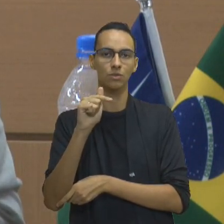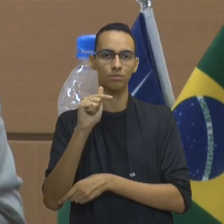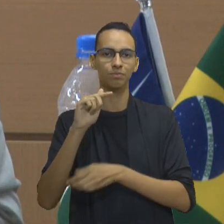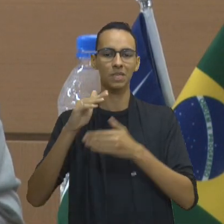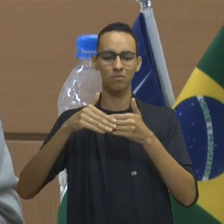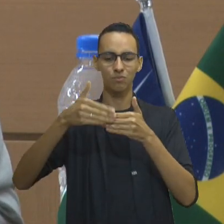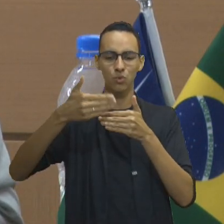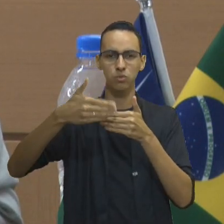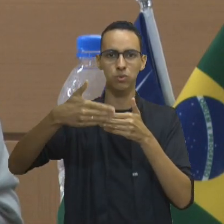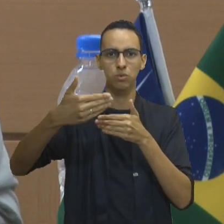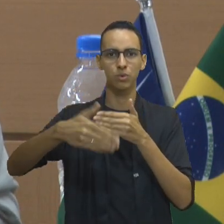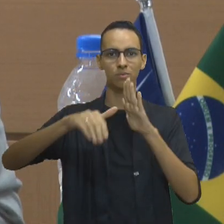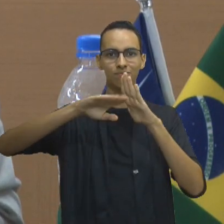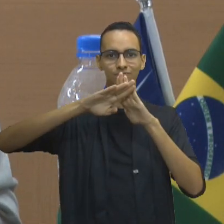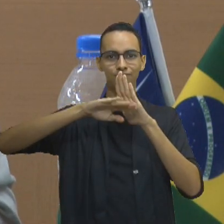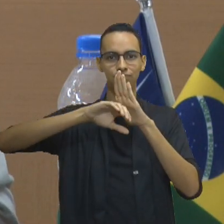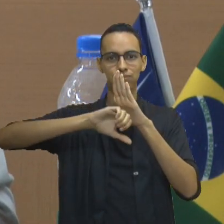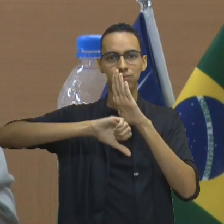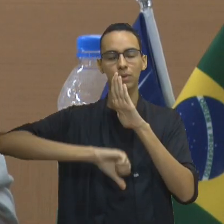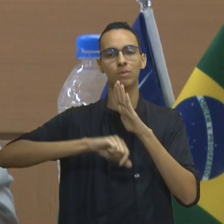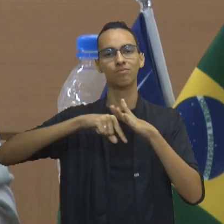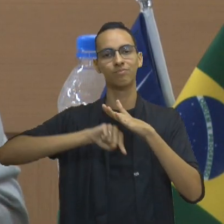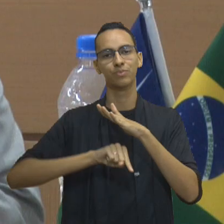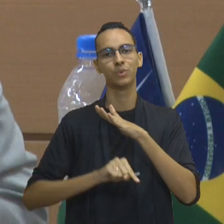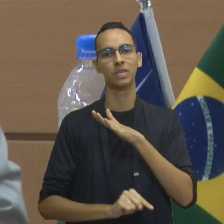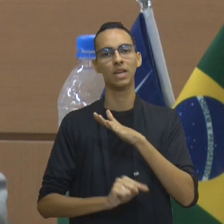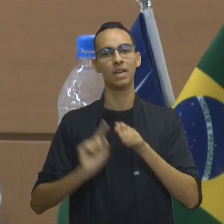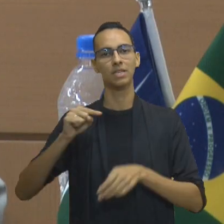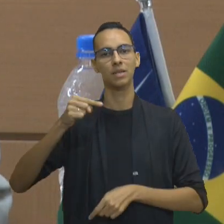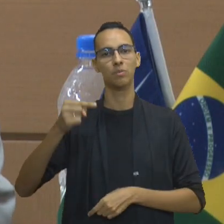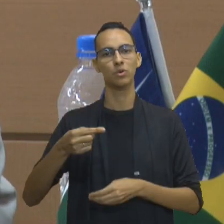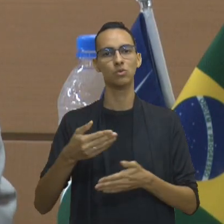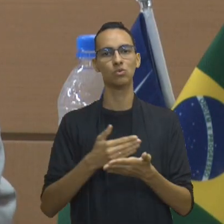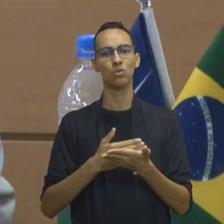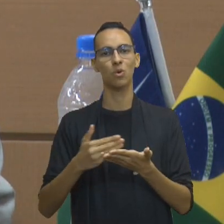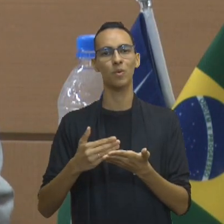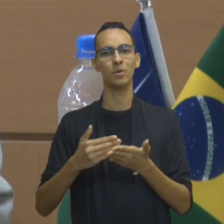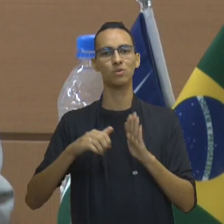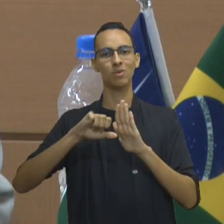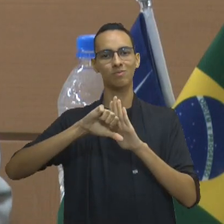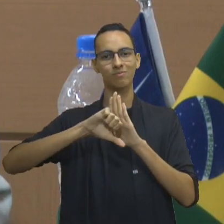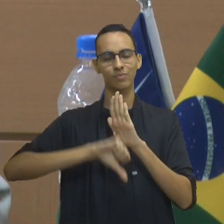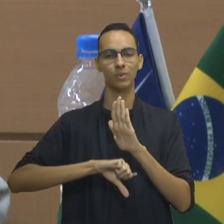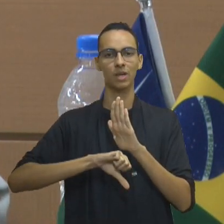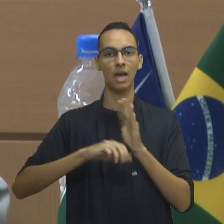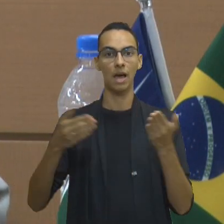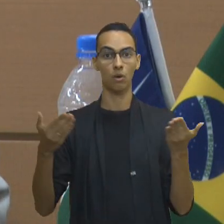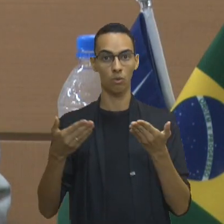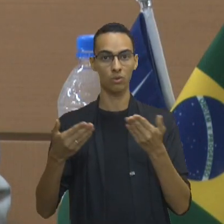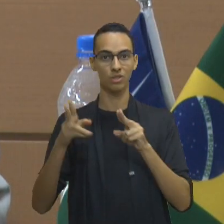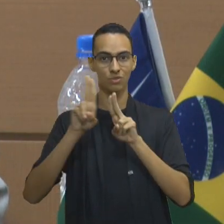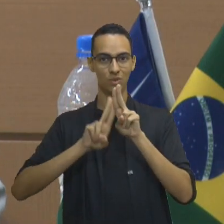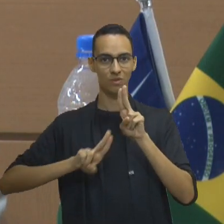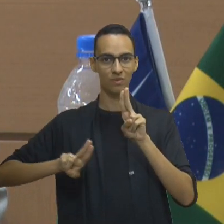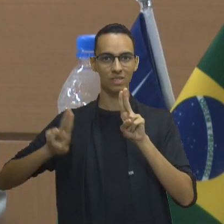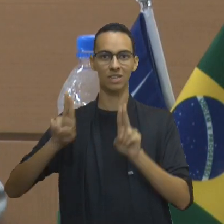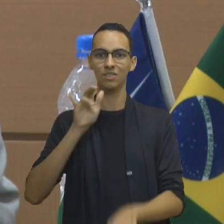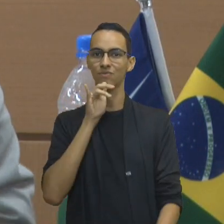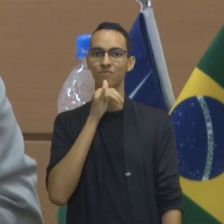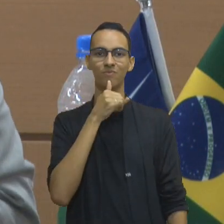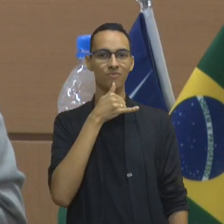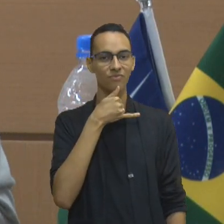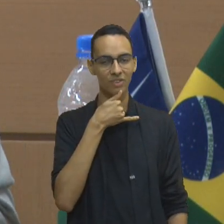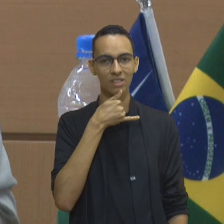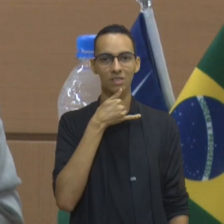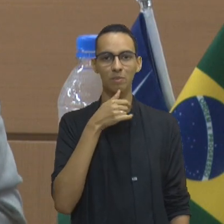Brasil tornou-se uma realidade. A Universidade Federal de Uberlândia, infelizmente, não está